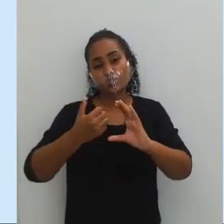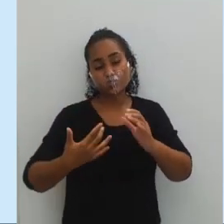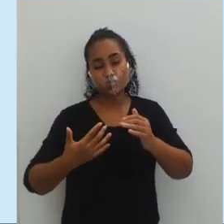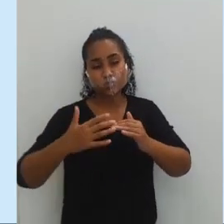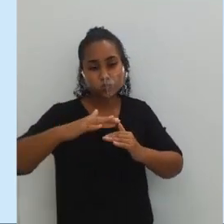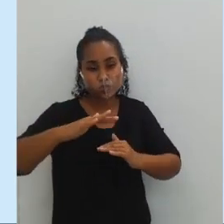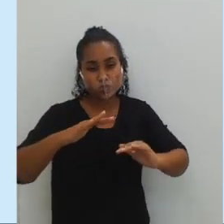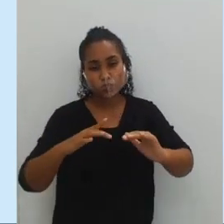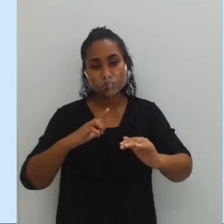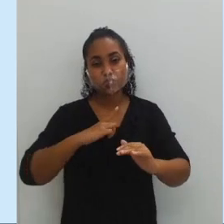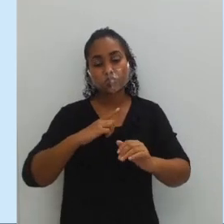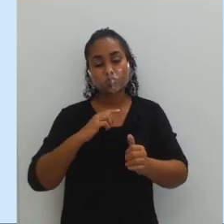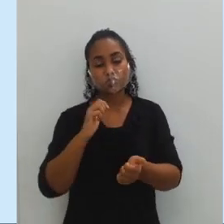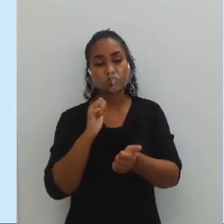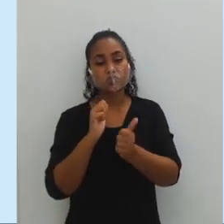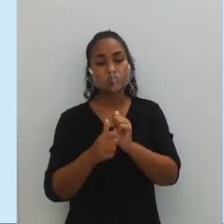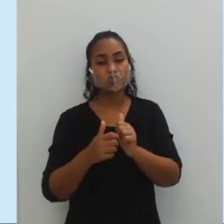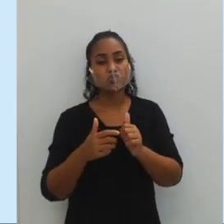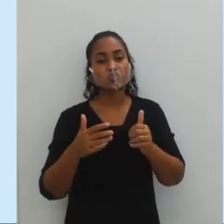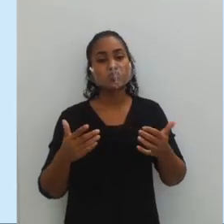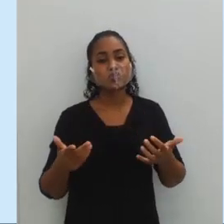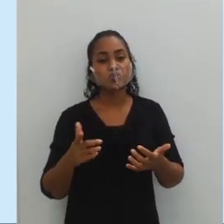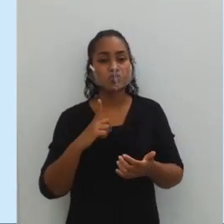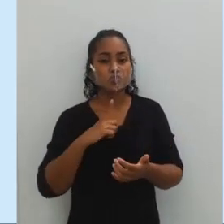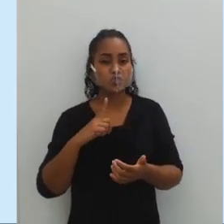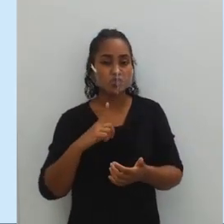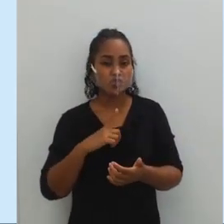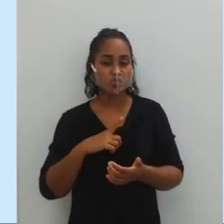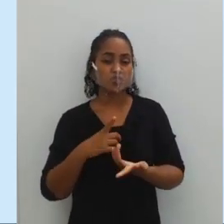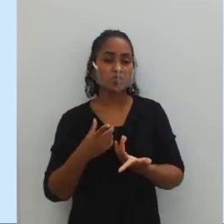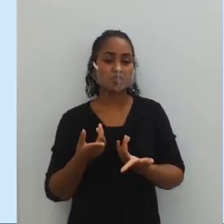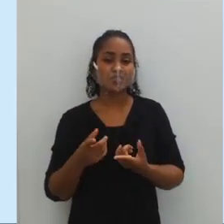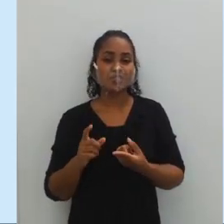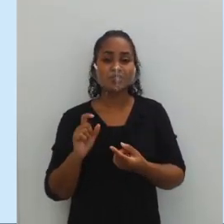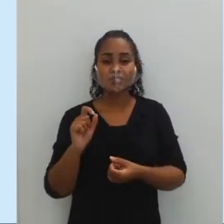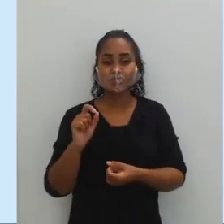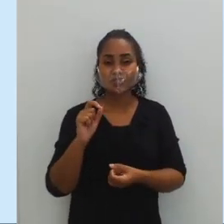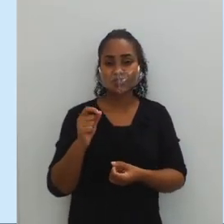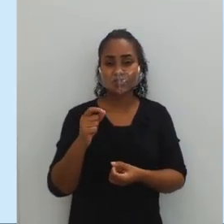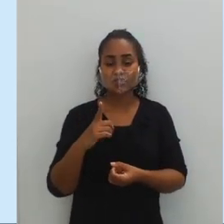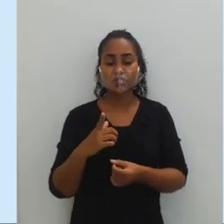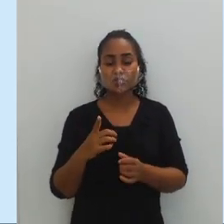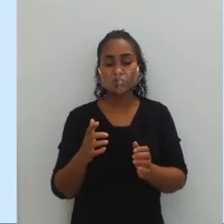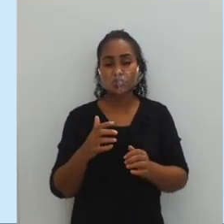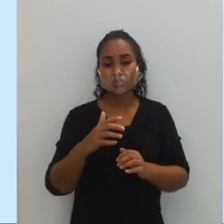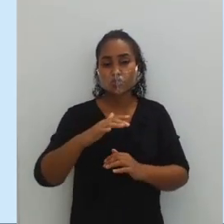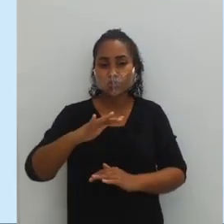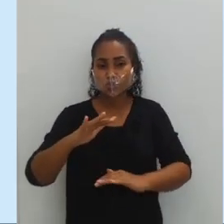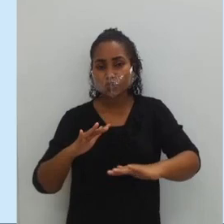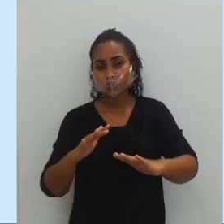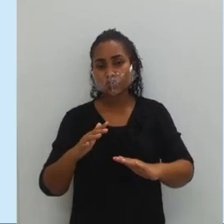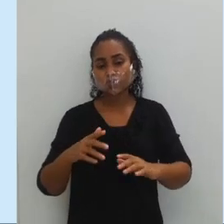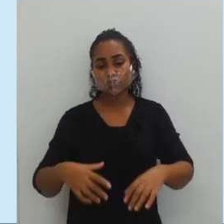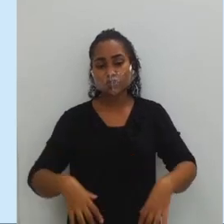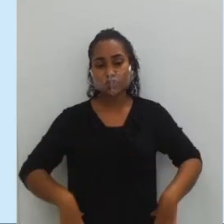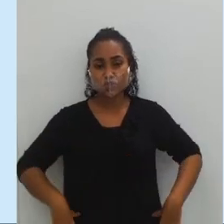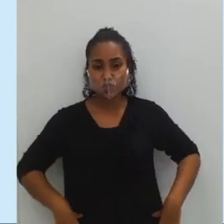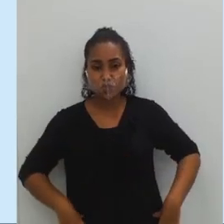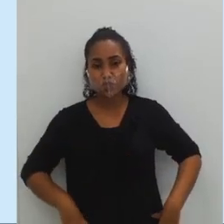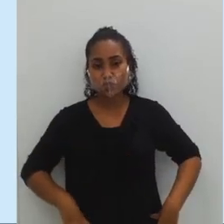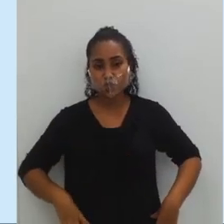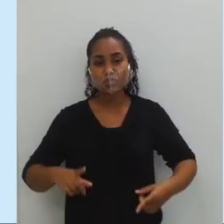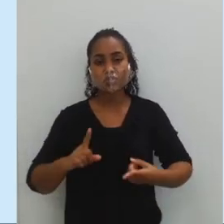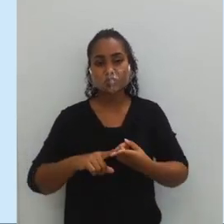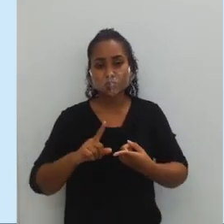características do jiu-jitsu quanto ao jogo, quem é o guardeiro, quem é o passador, o que é a guarda no jiu-jitsu, que seriam as pernas e o